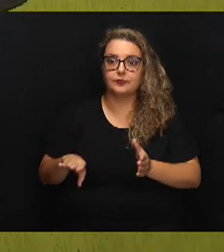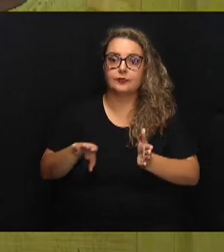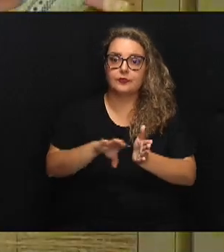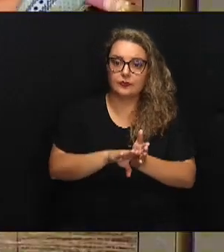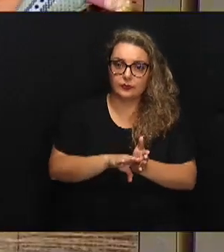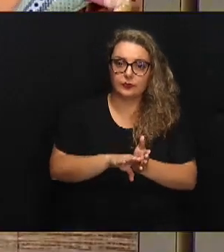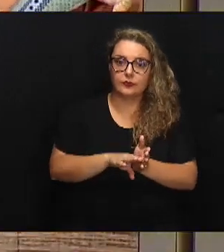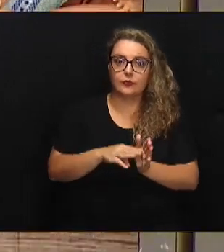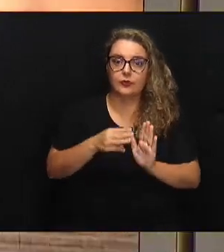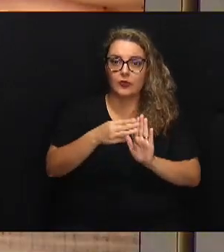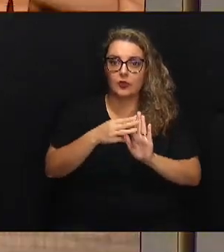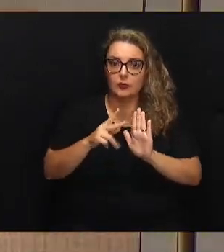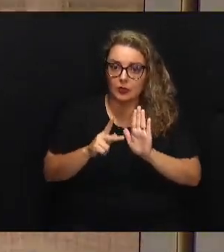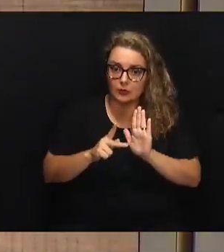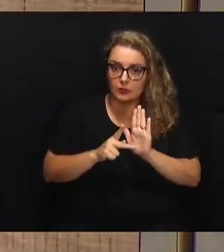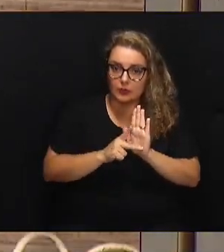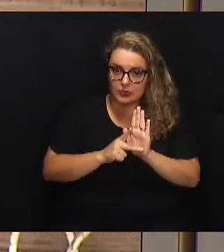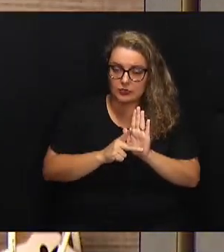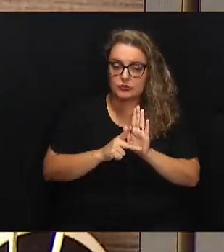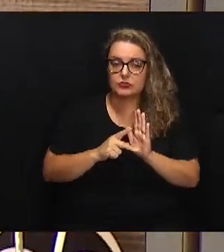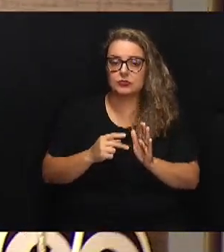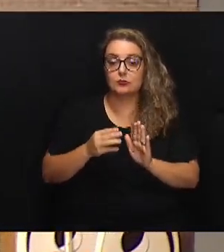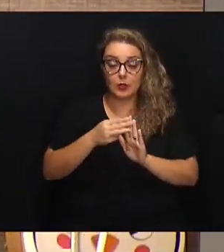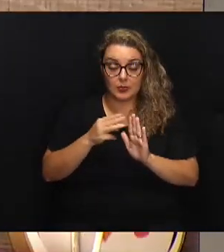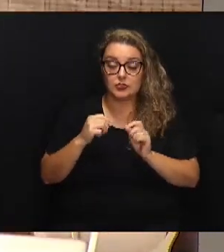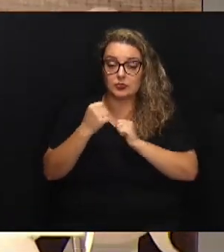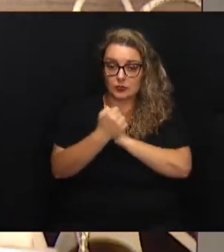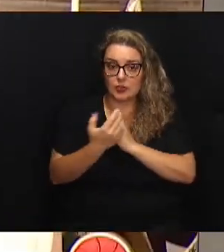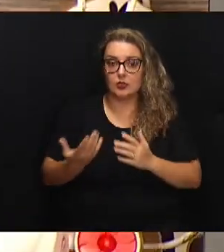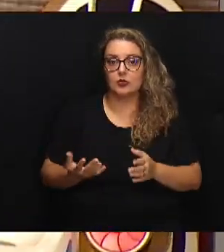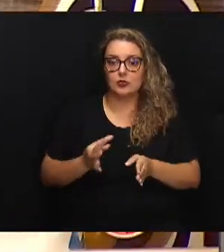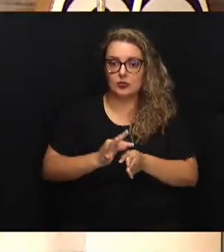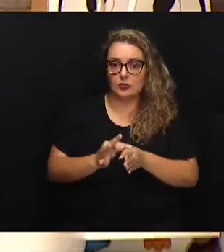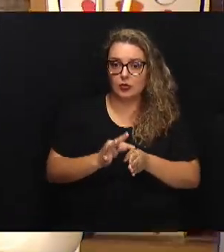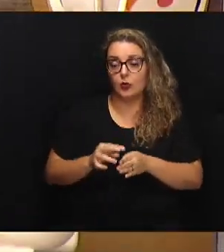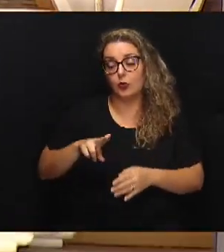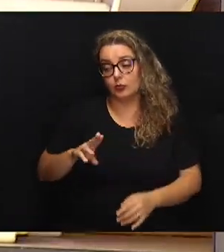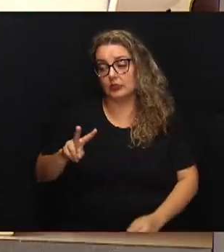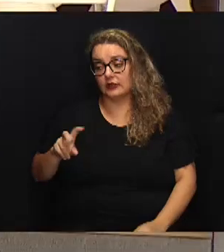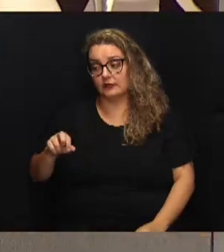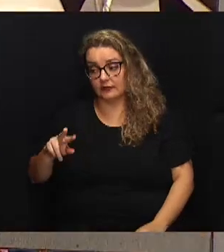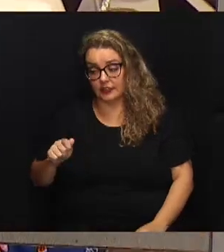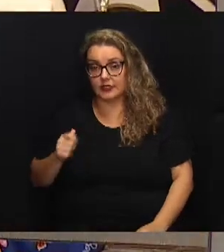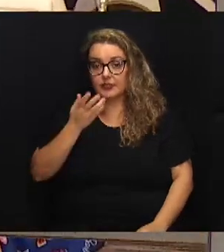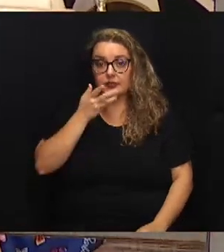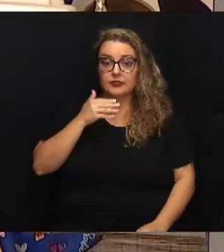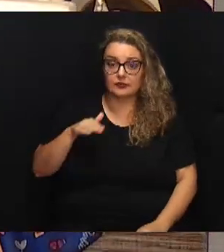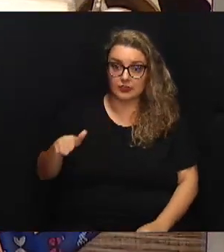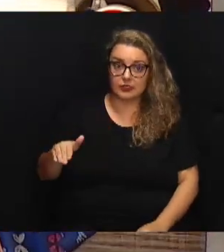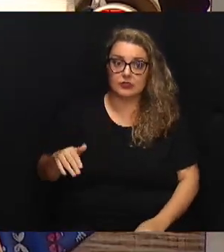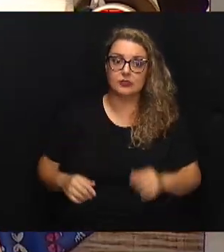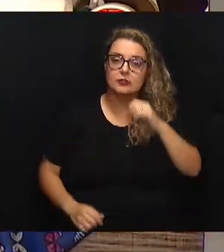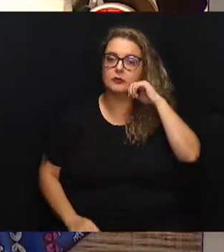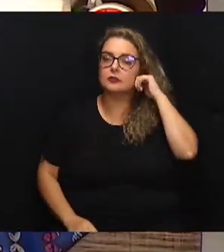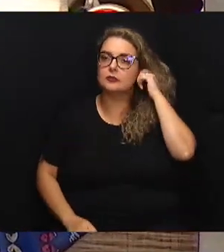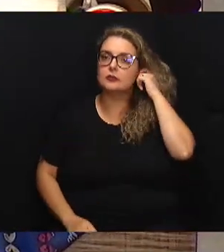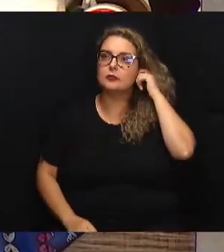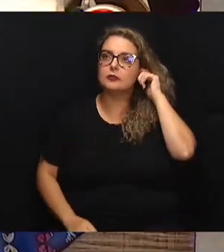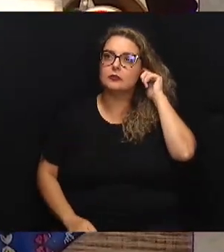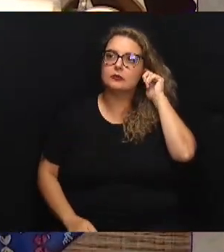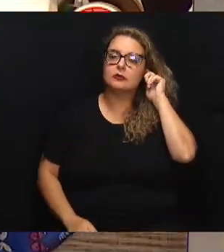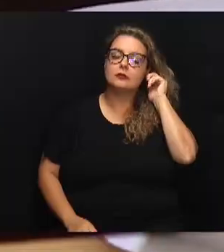medida protetiva da Vara da Infância ou do Conselho Tutelar. Elas passam em alguns momentos por uma casa